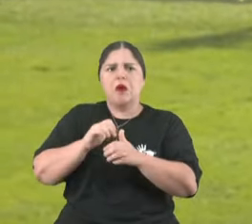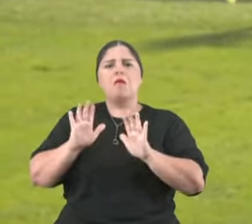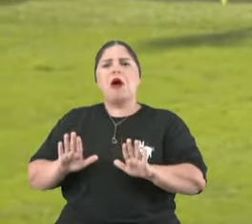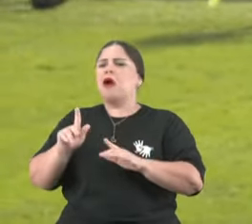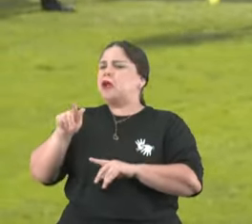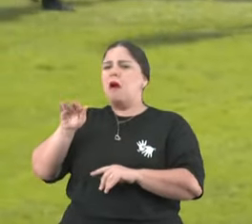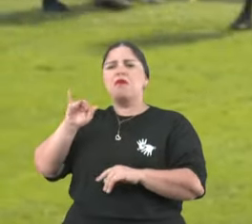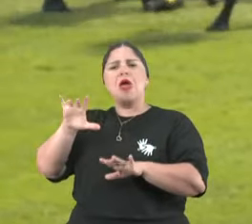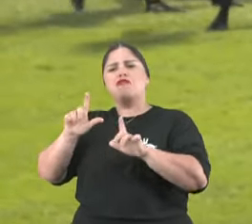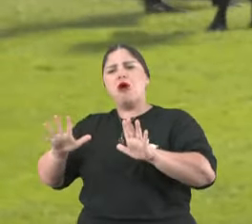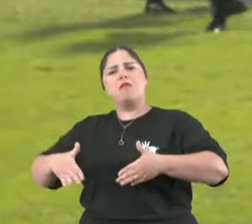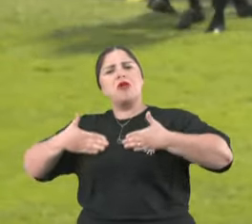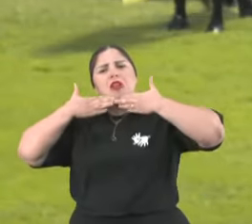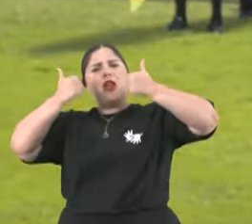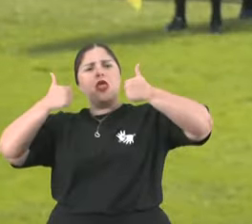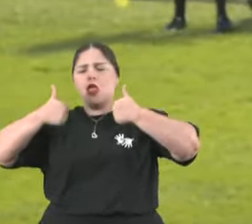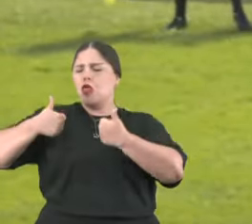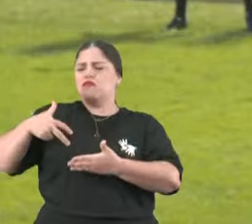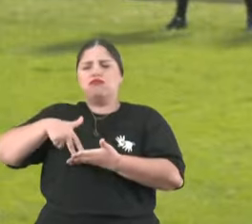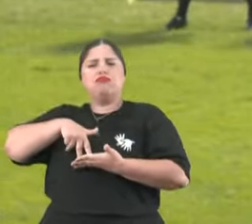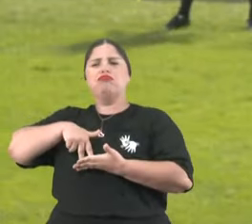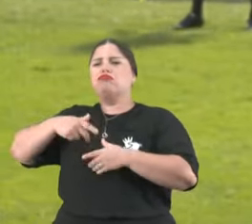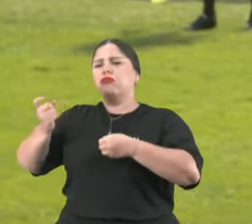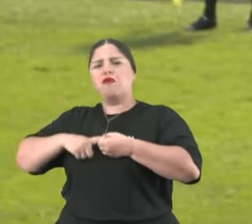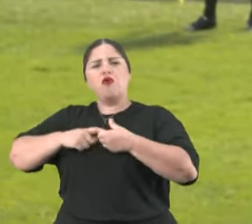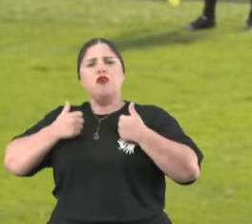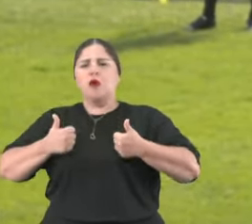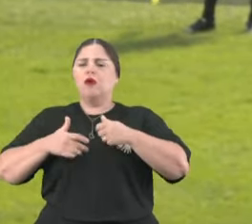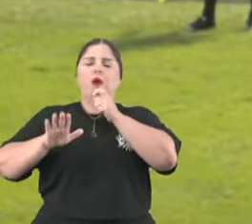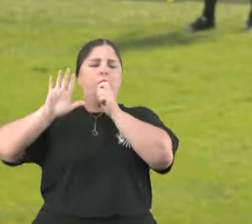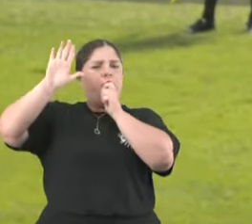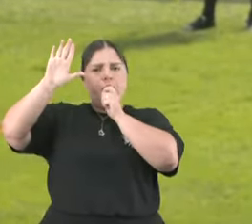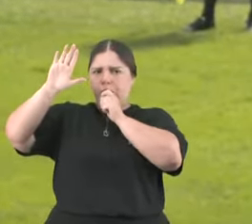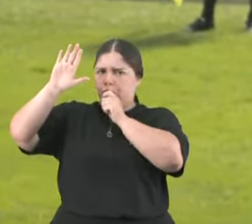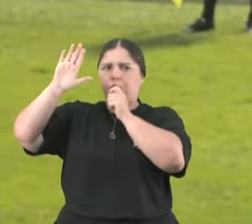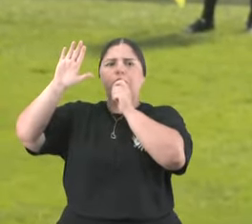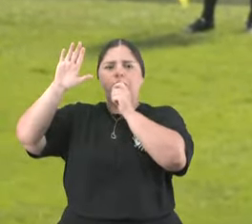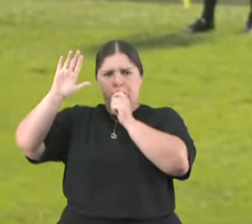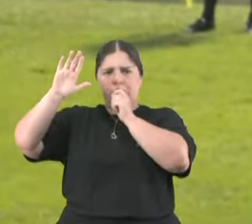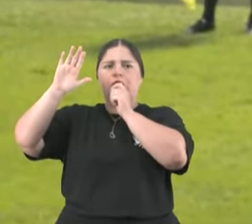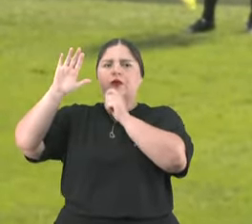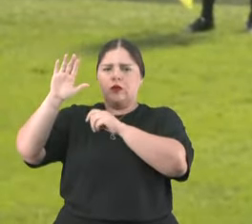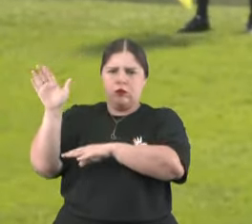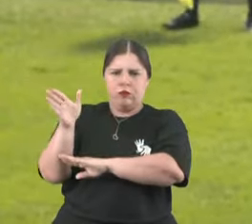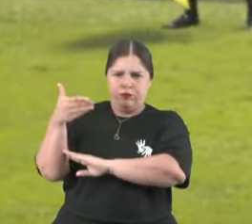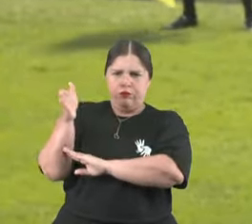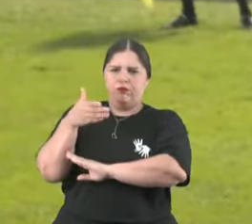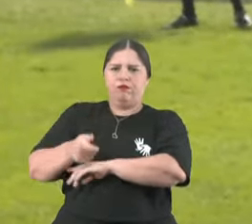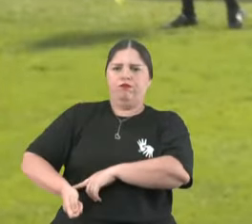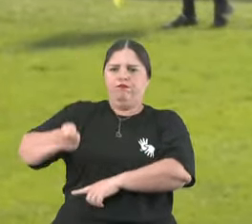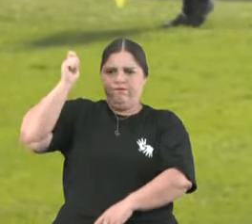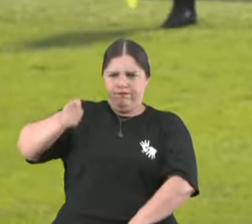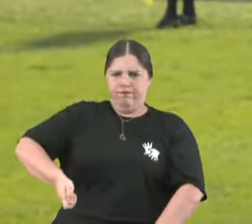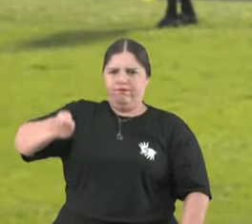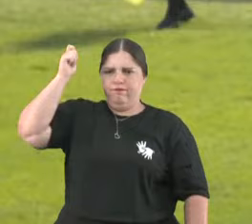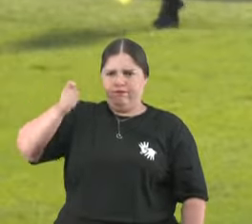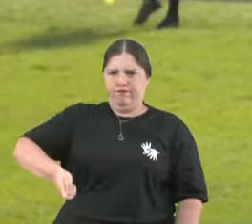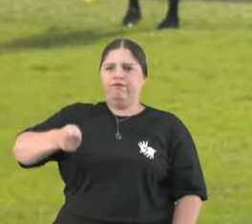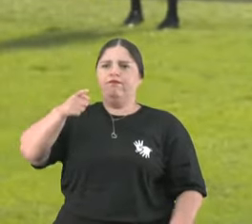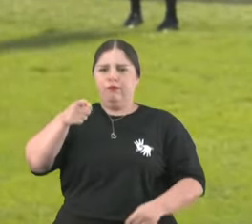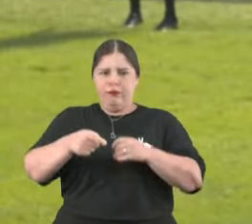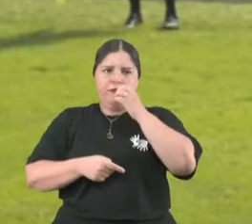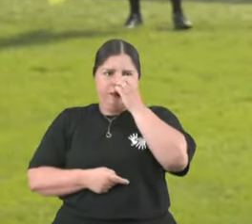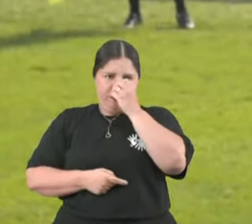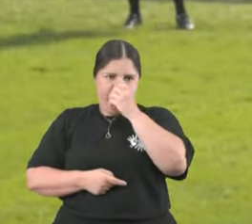outro lado junto da árbitra assistente. Menos mal, né, Alberto? Menos mal. Vai dar continuidade